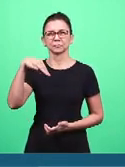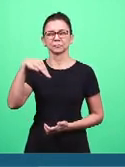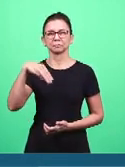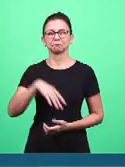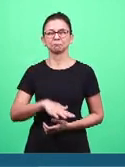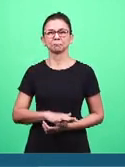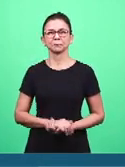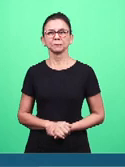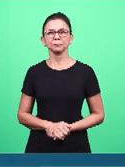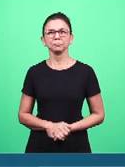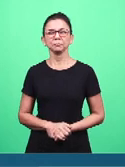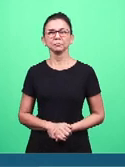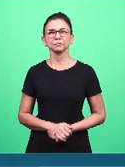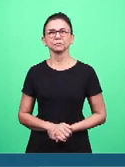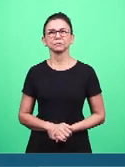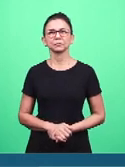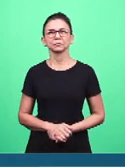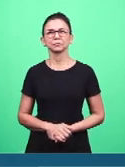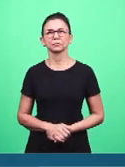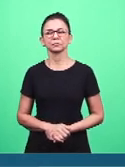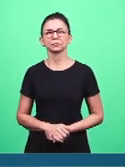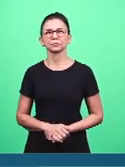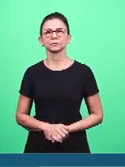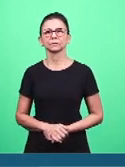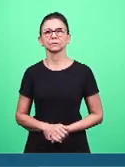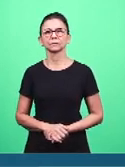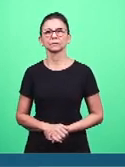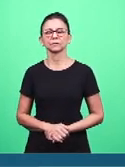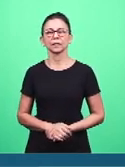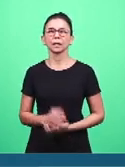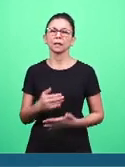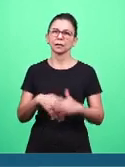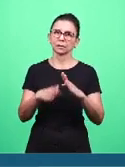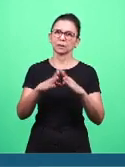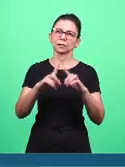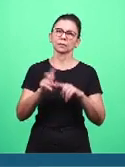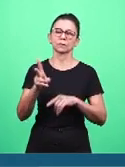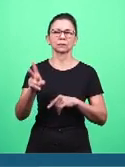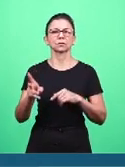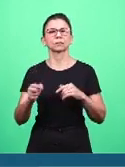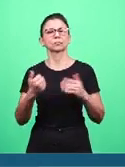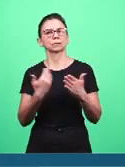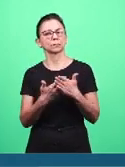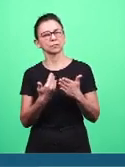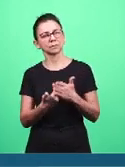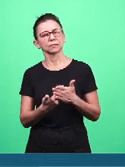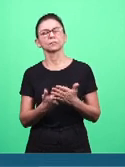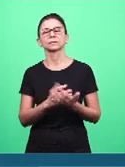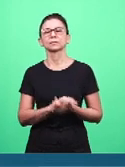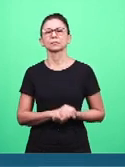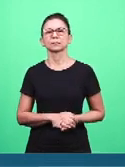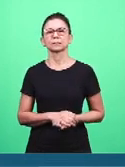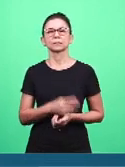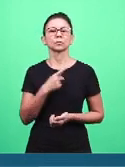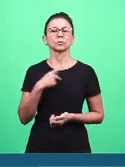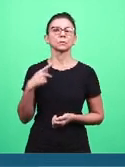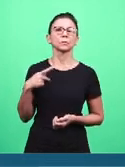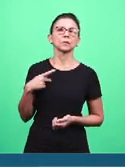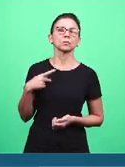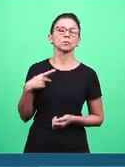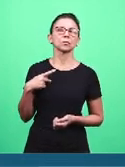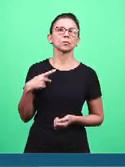é o suficiente. O que tem que ver agora é o comportamento do povo diante agora